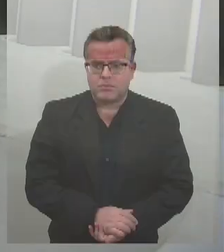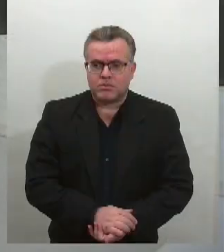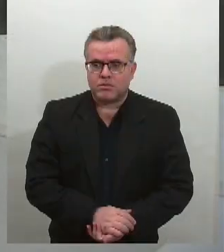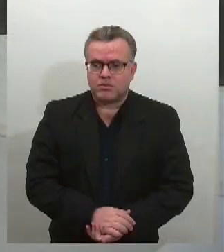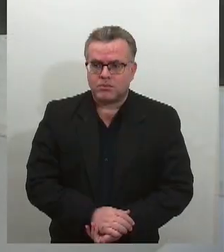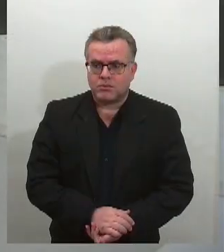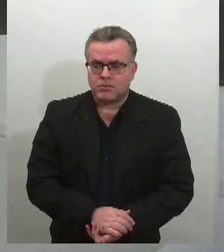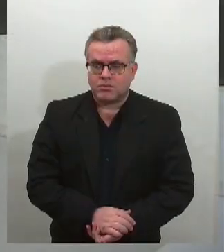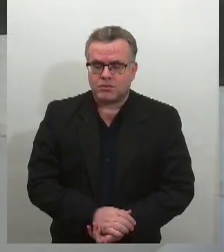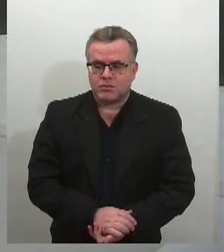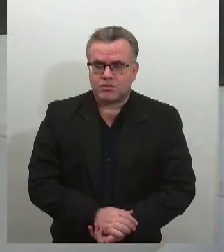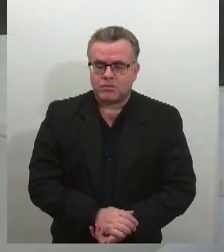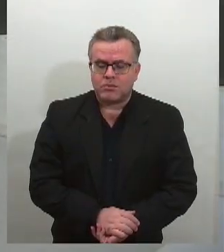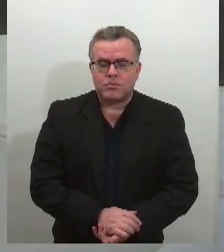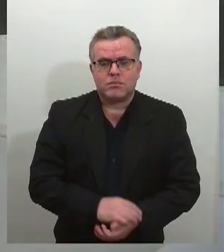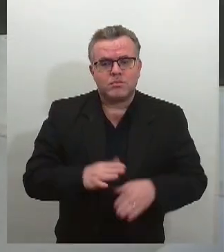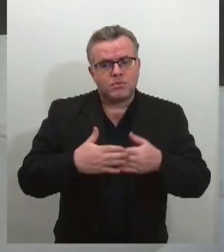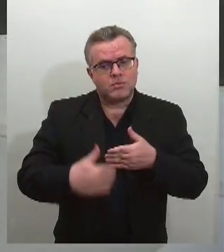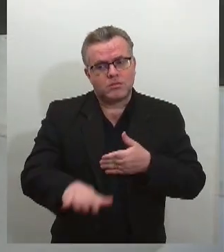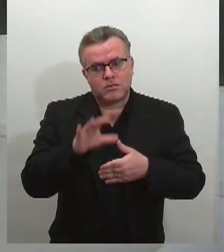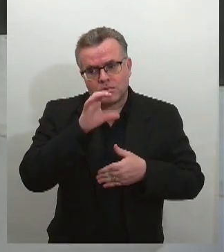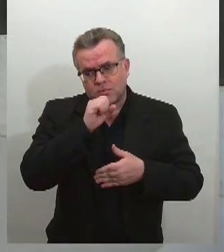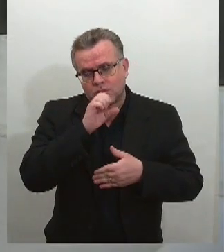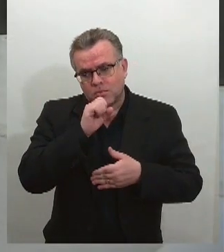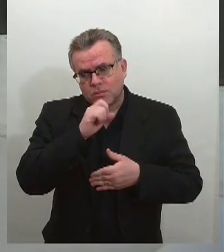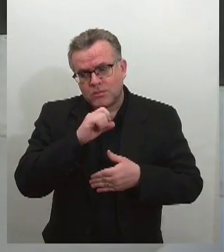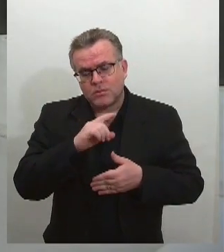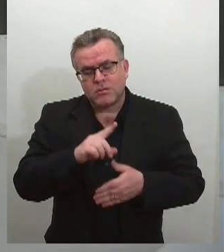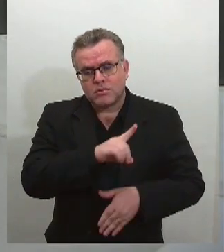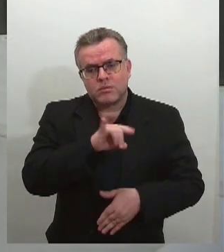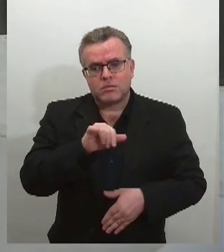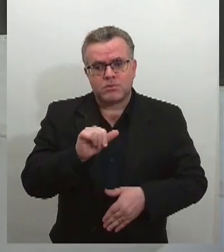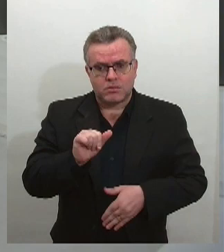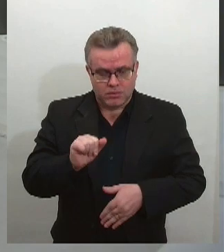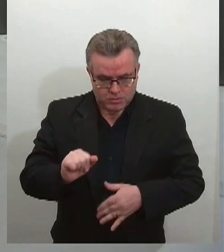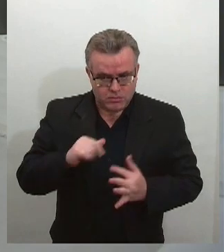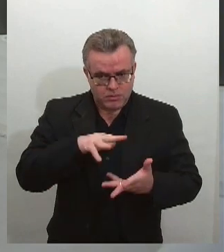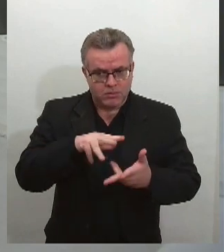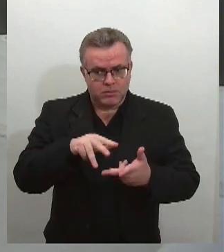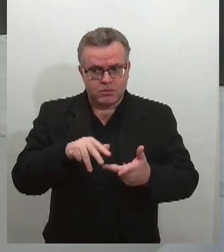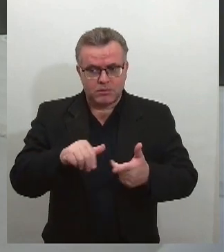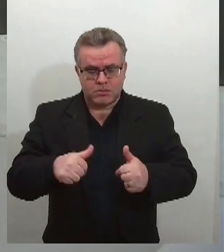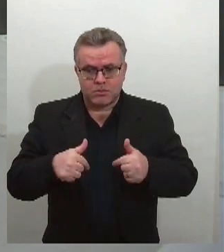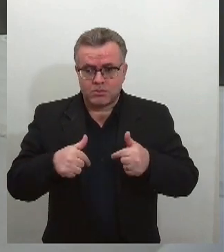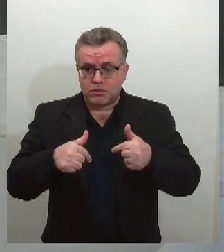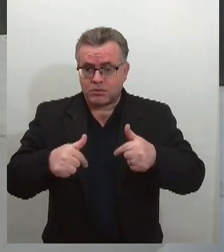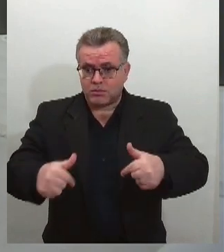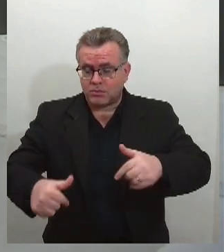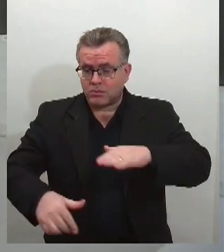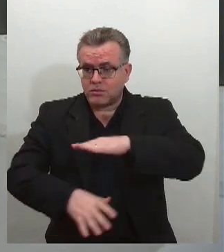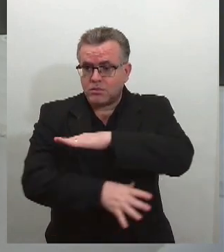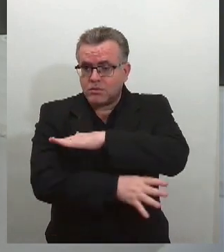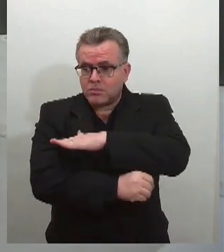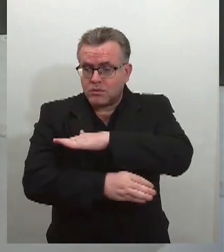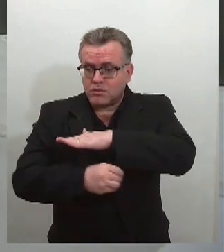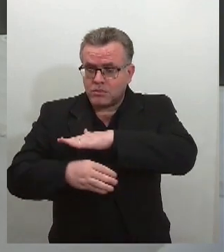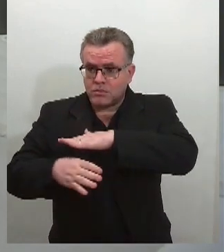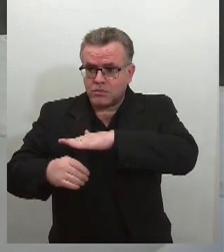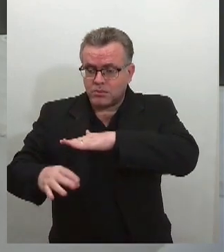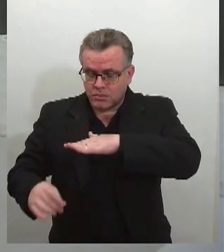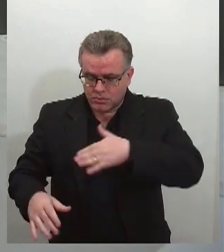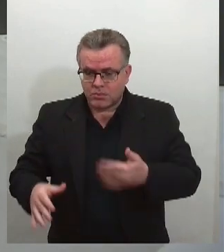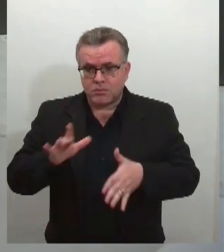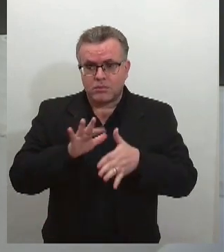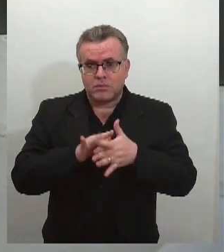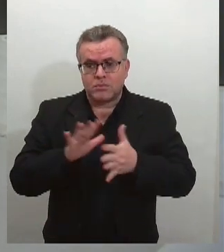No próximo sábado será celebrado o Dia Nacional de Combate à Trombose, uma doença vascular que pode ter graves complicações